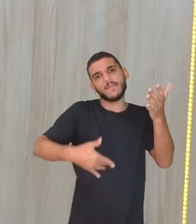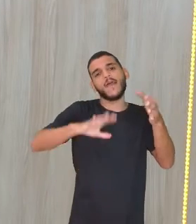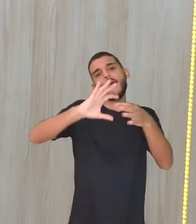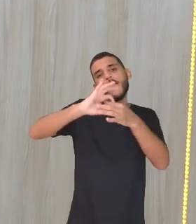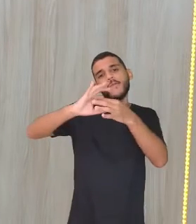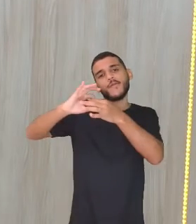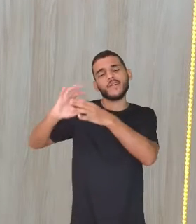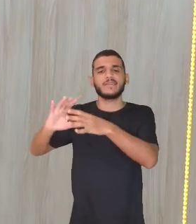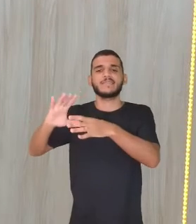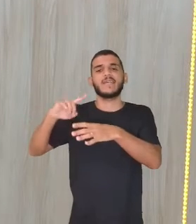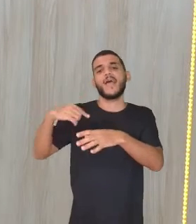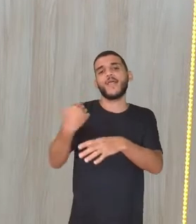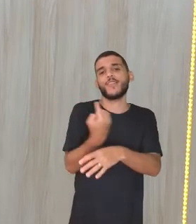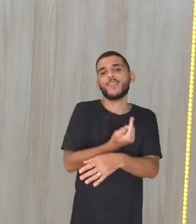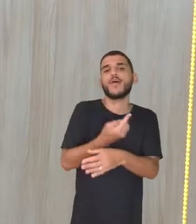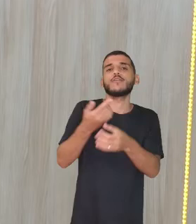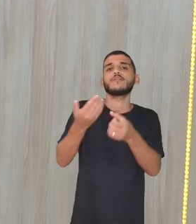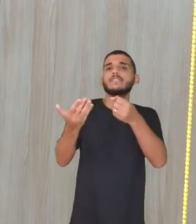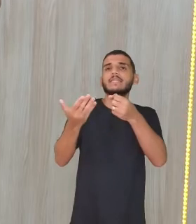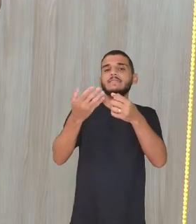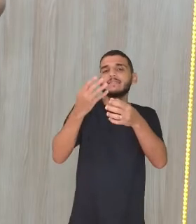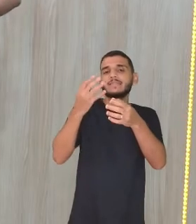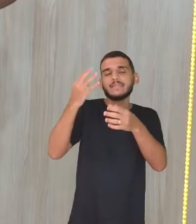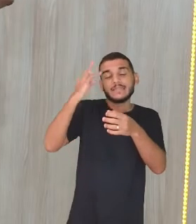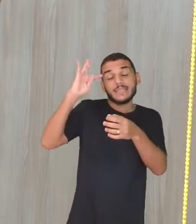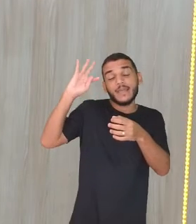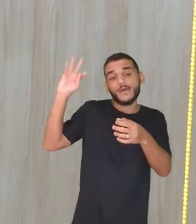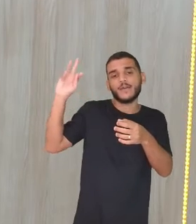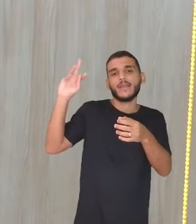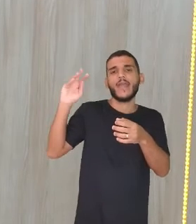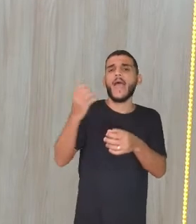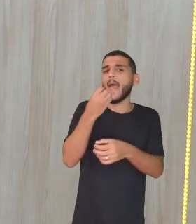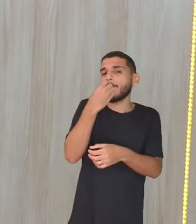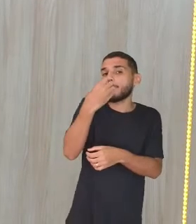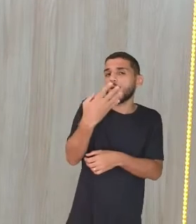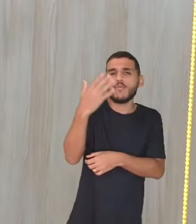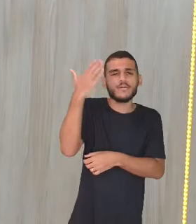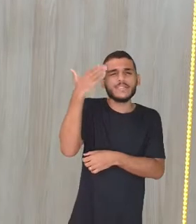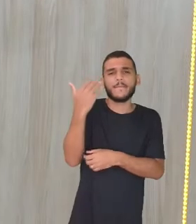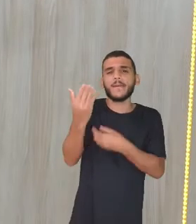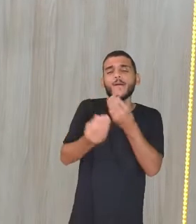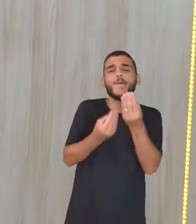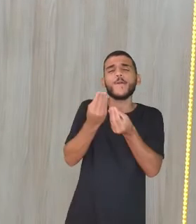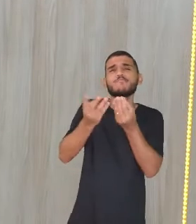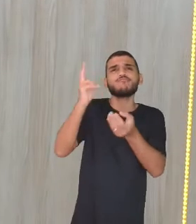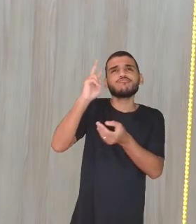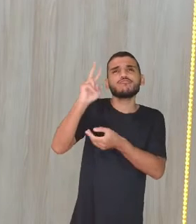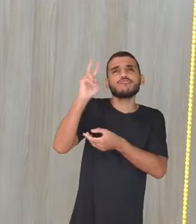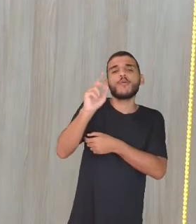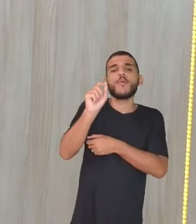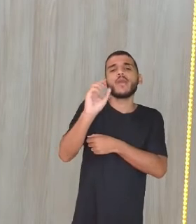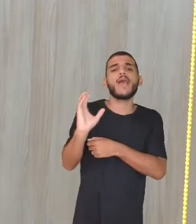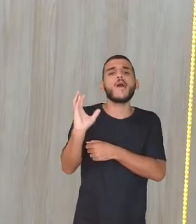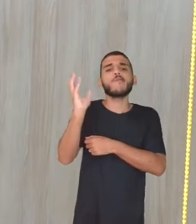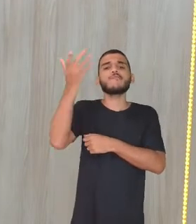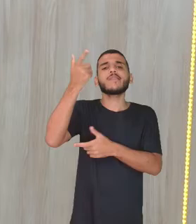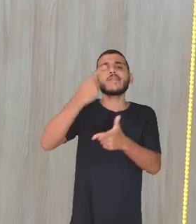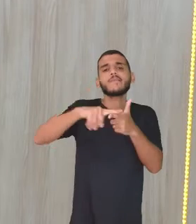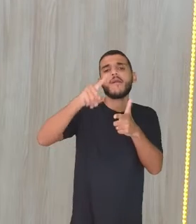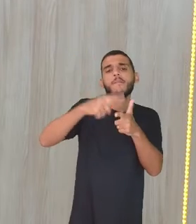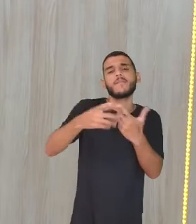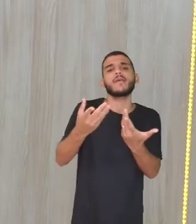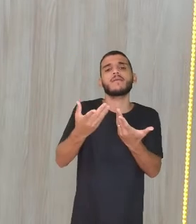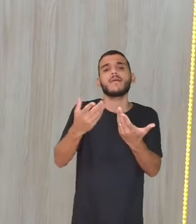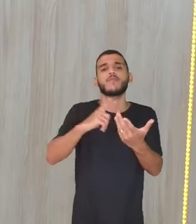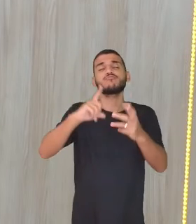tese. Então, é sempre bom você saber historicamente o que é que acontece com esse problema, com